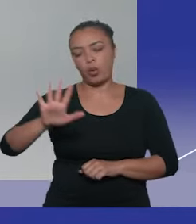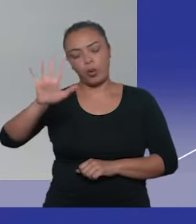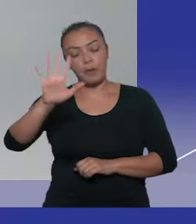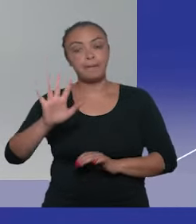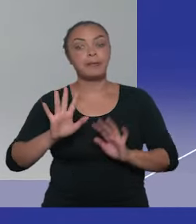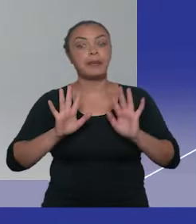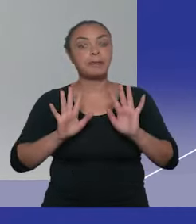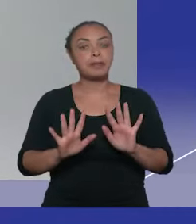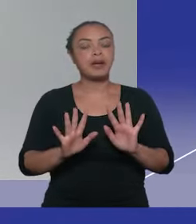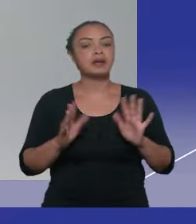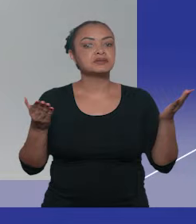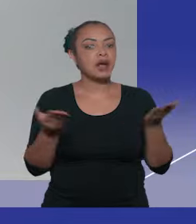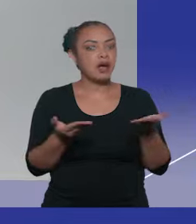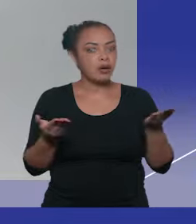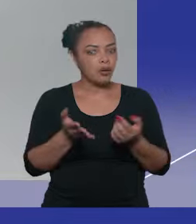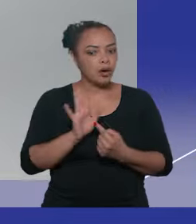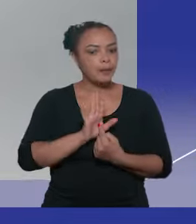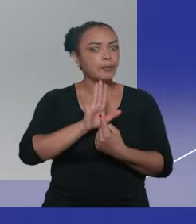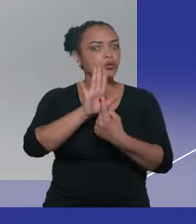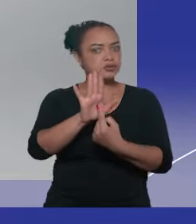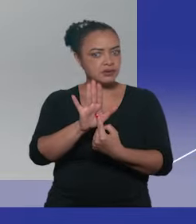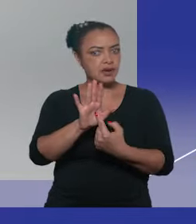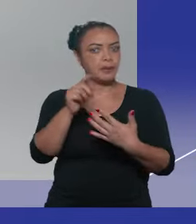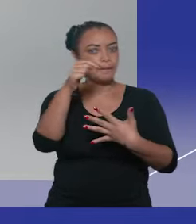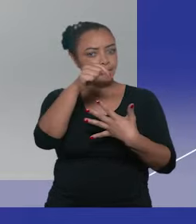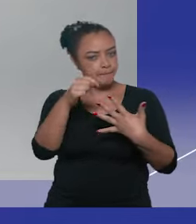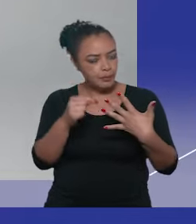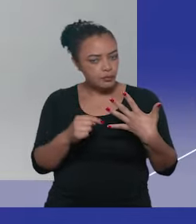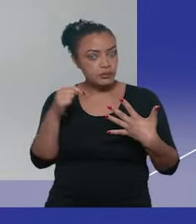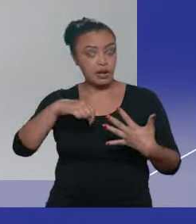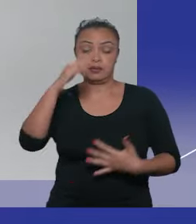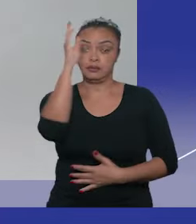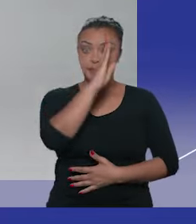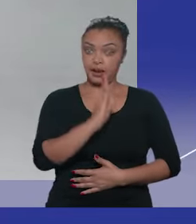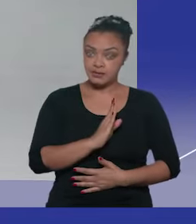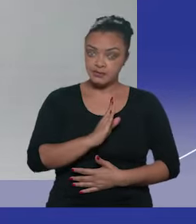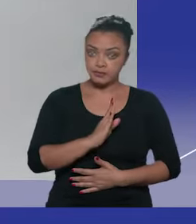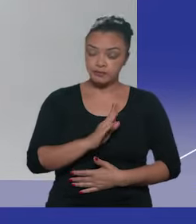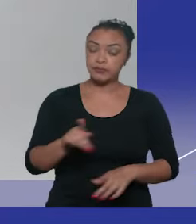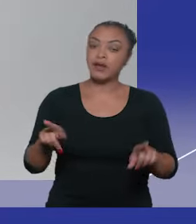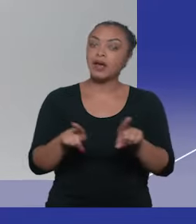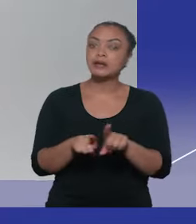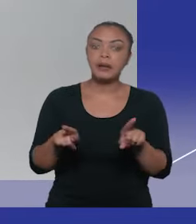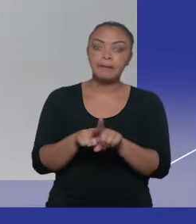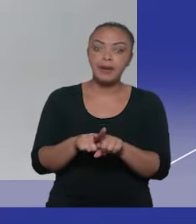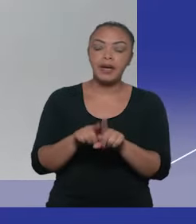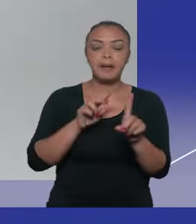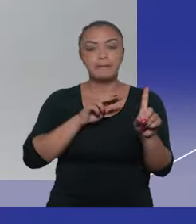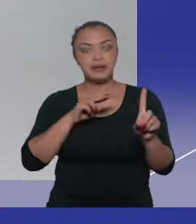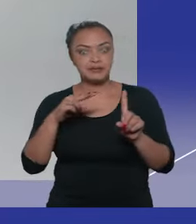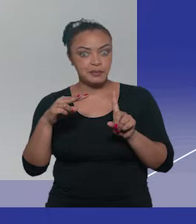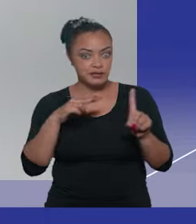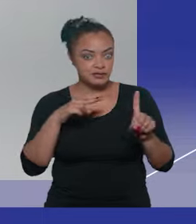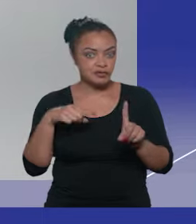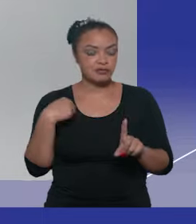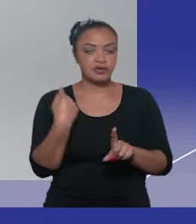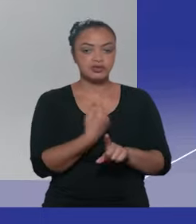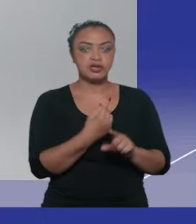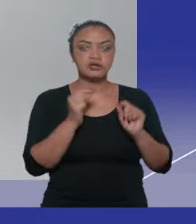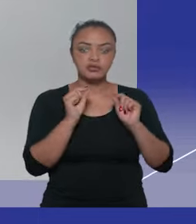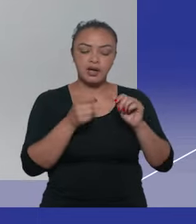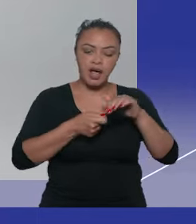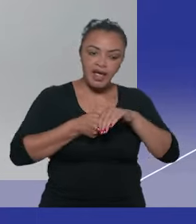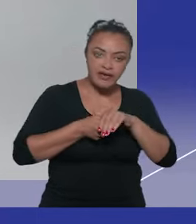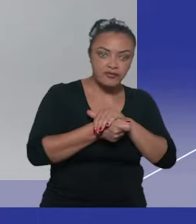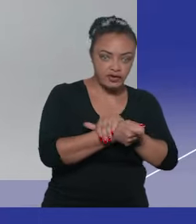globalmente, você pode destacar para a gente um pouco alguns pontos de Brasil, mas eu também queria trazer sobre a ótica da nossa discussão, que é